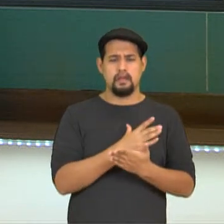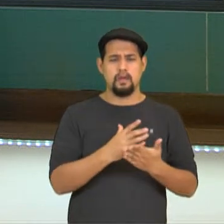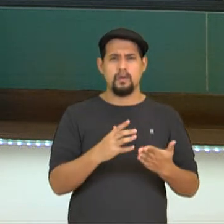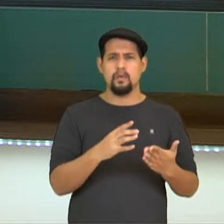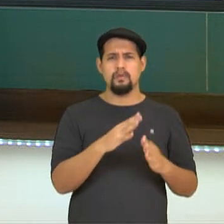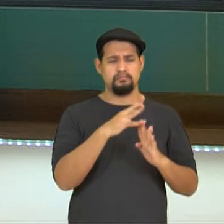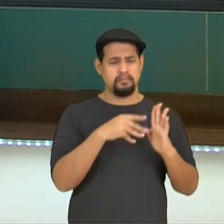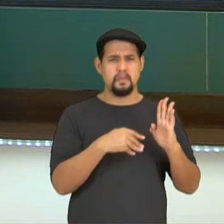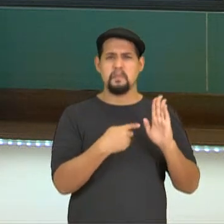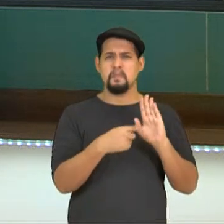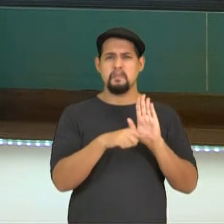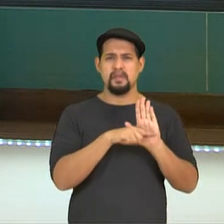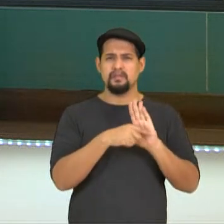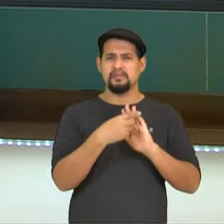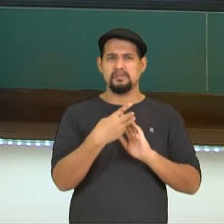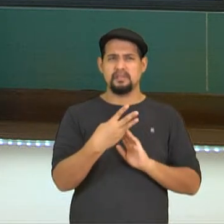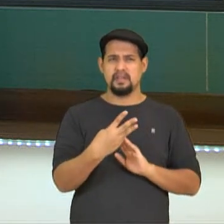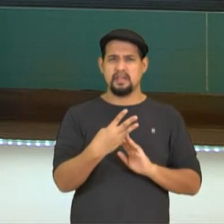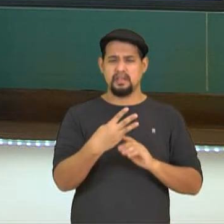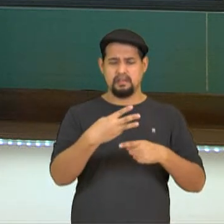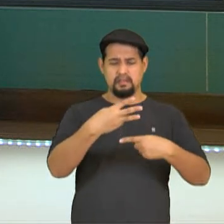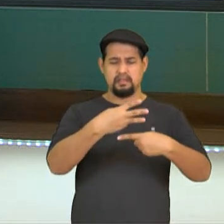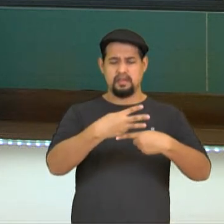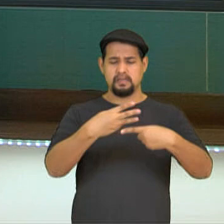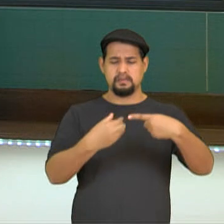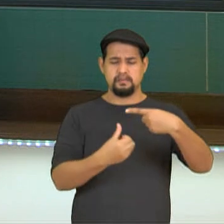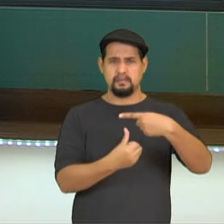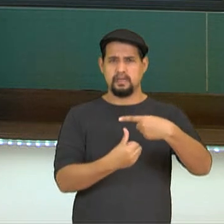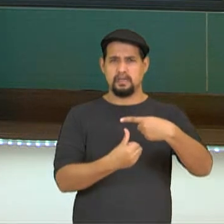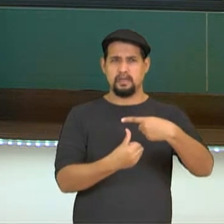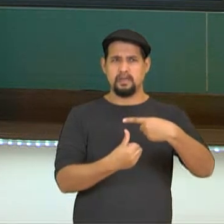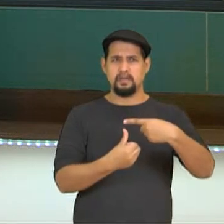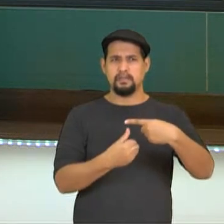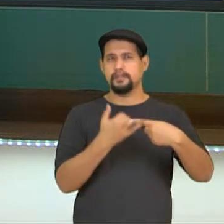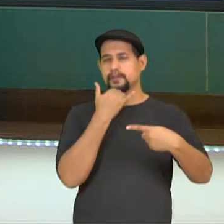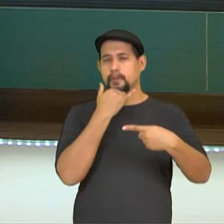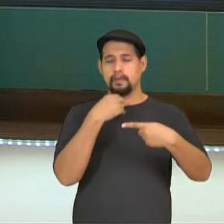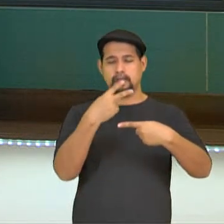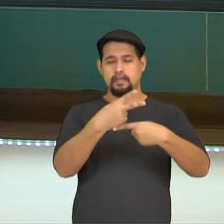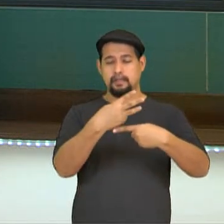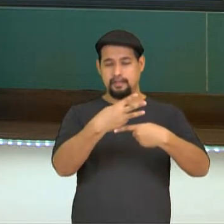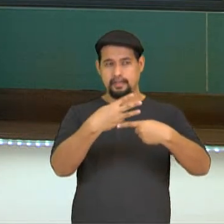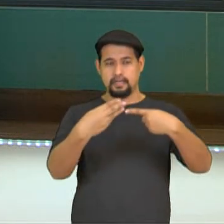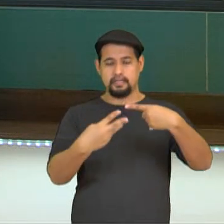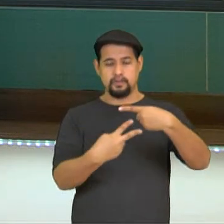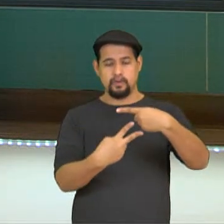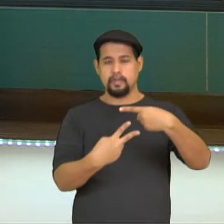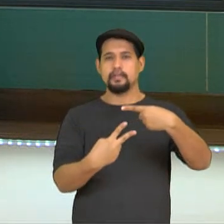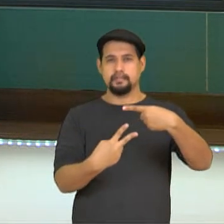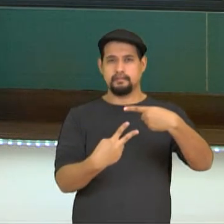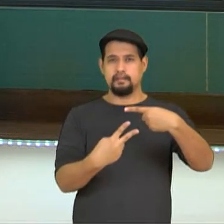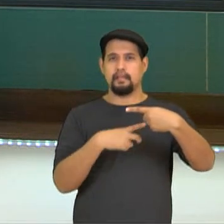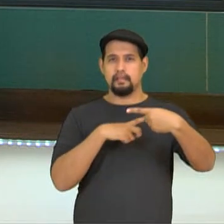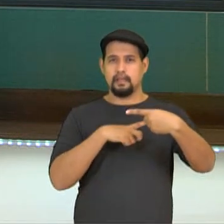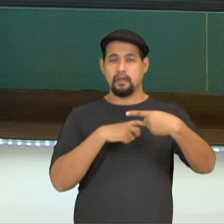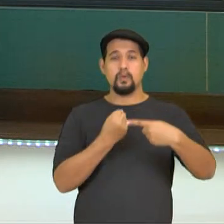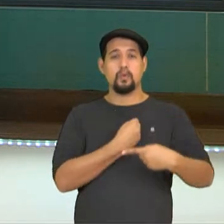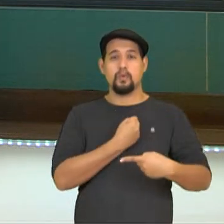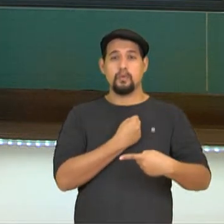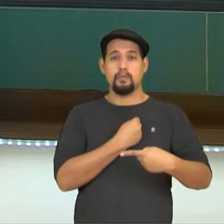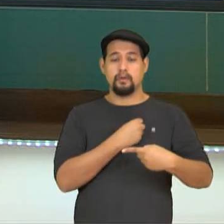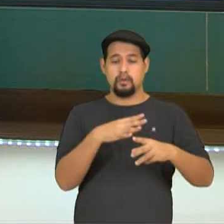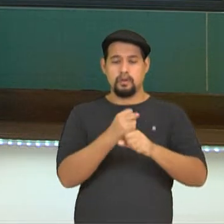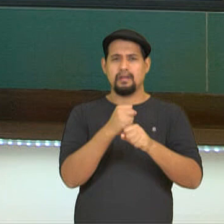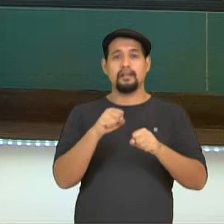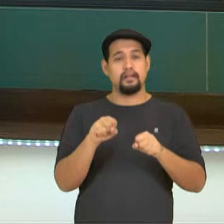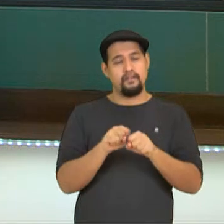gráfico -3/2, né? Como que eu faria esse cálculo, né? Ou melhor, como que eu faço essa representação? Quando os números são inteiros,